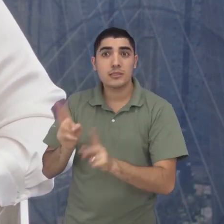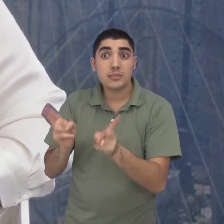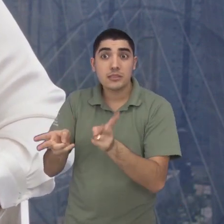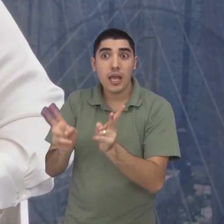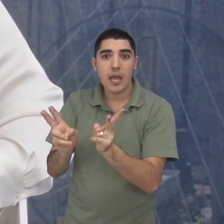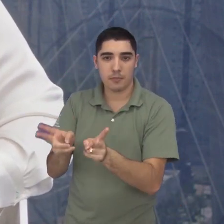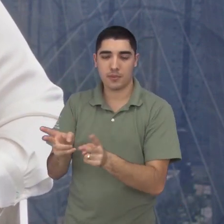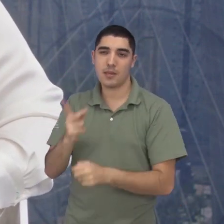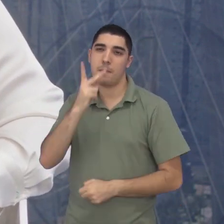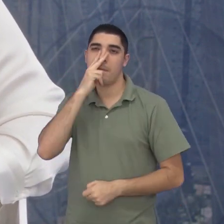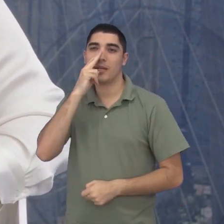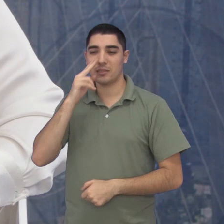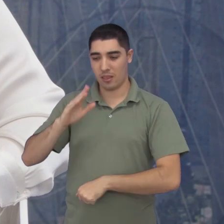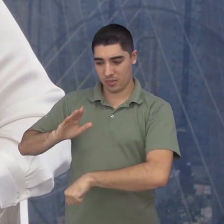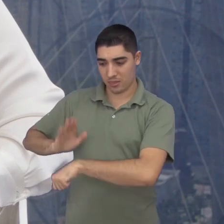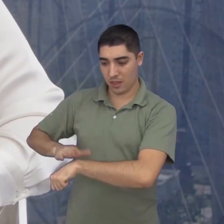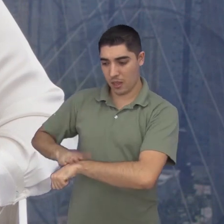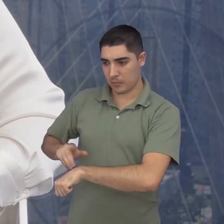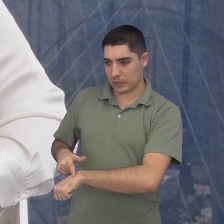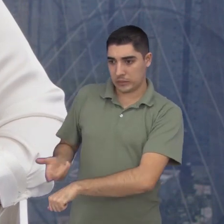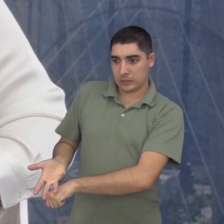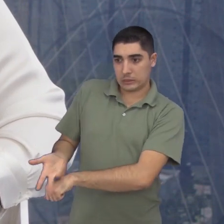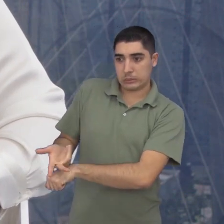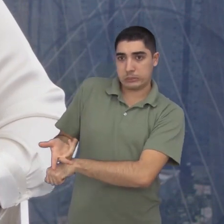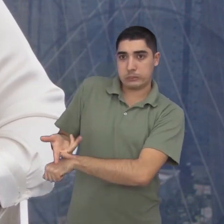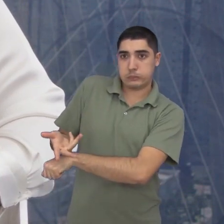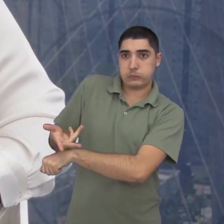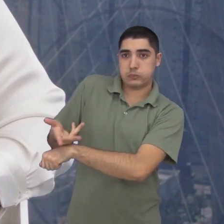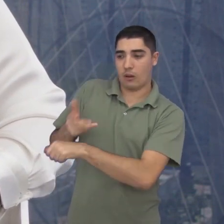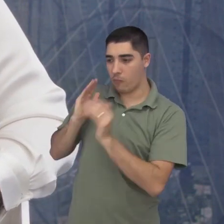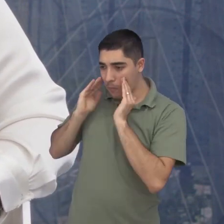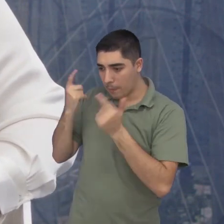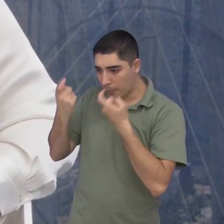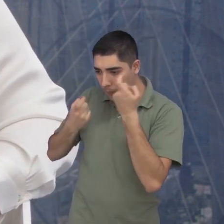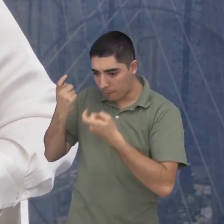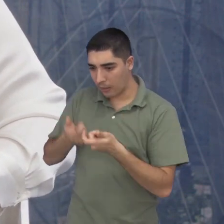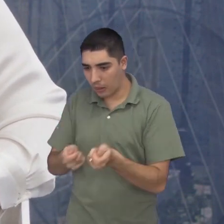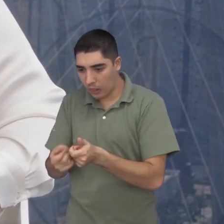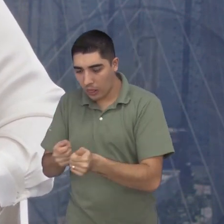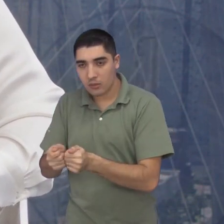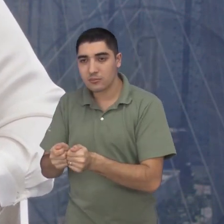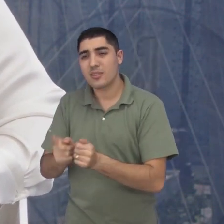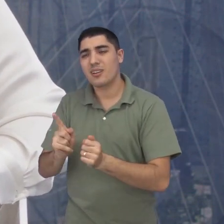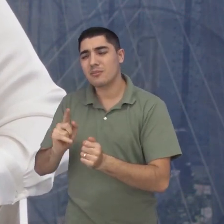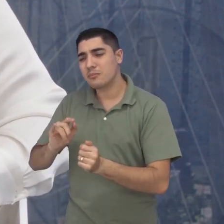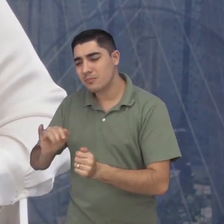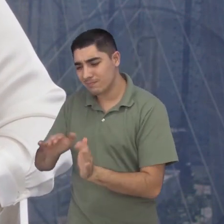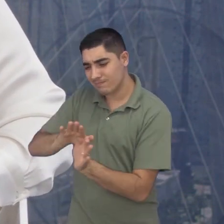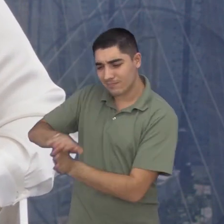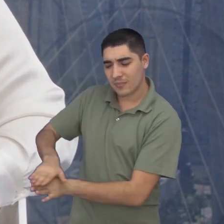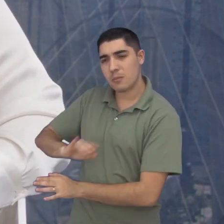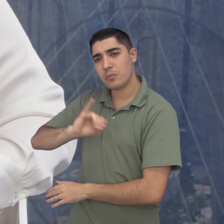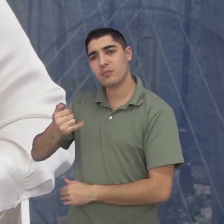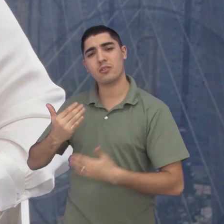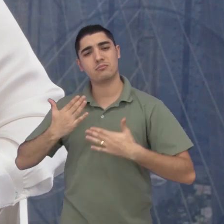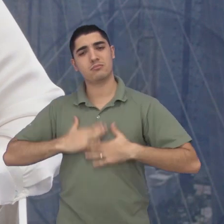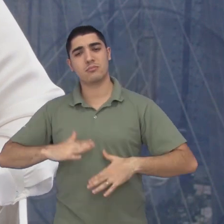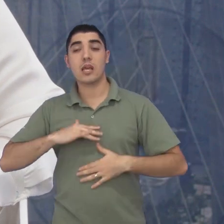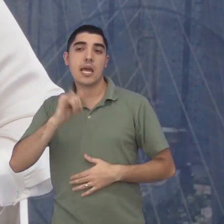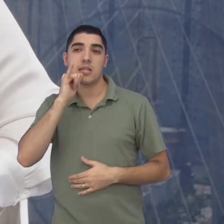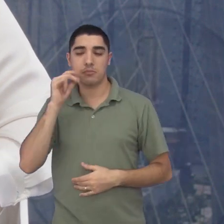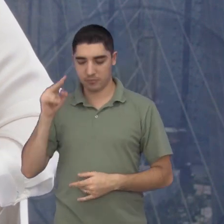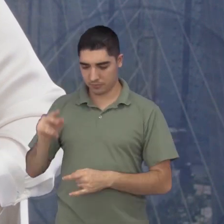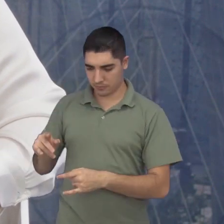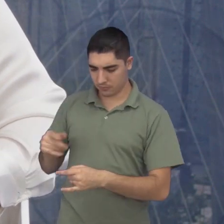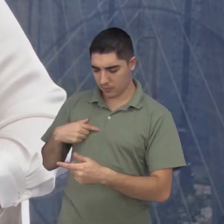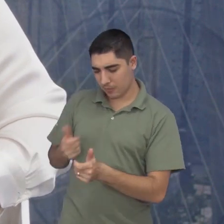termos do nosso tempo, o tempo que seria para o descanso, para o lazer e até mesmo para a ociosidade. Então, você vê a pessoa, ela está online. Aí você